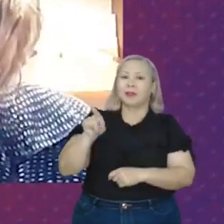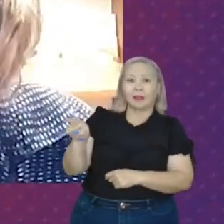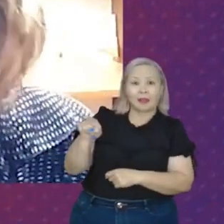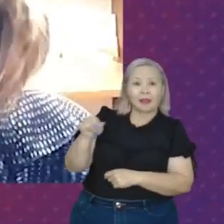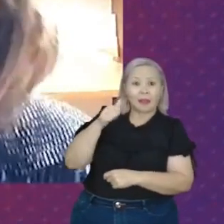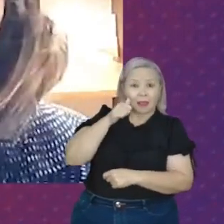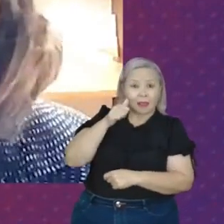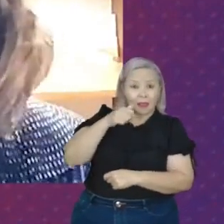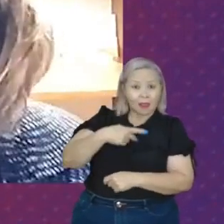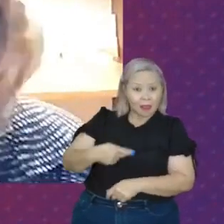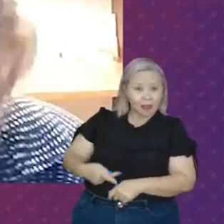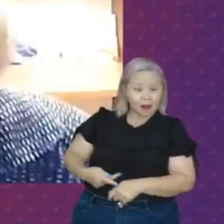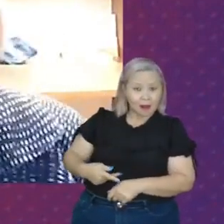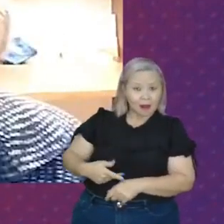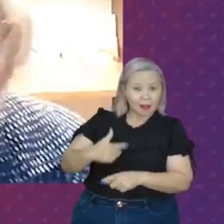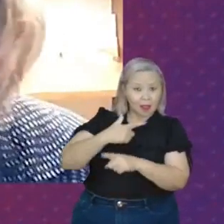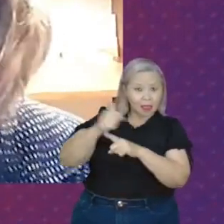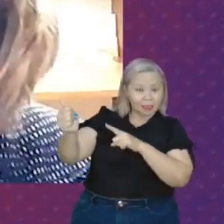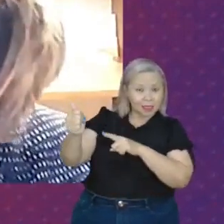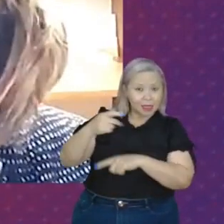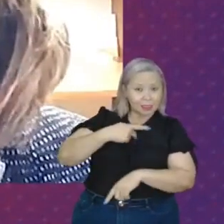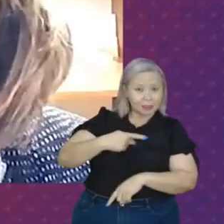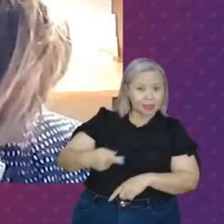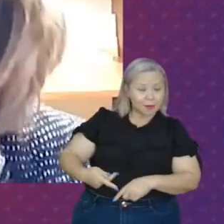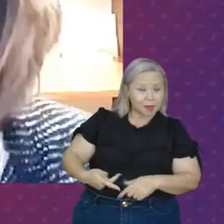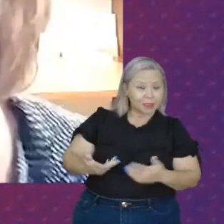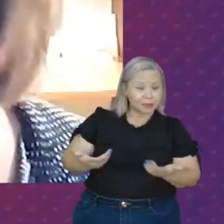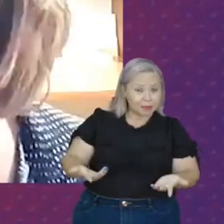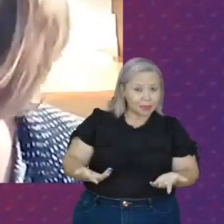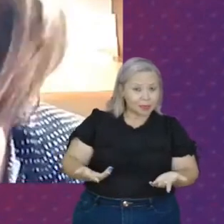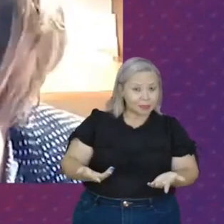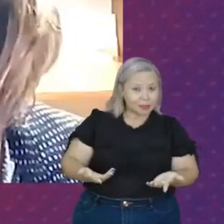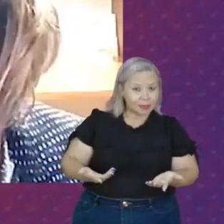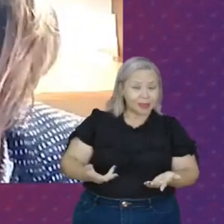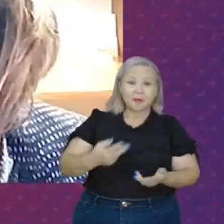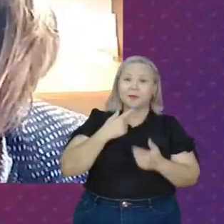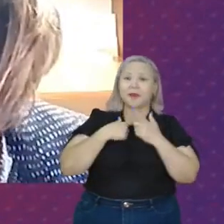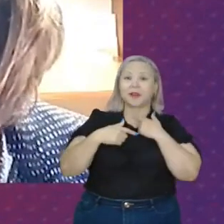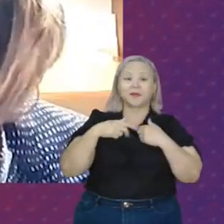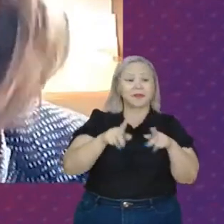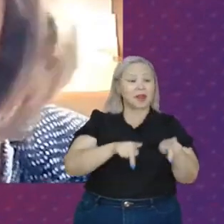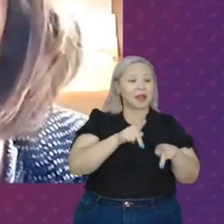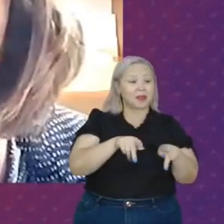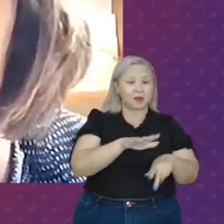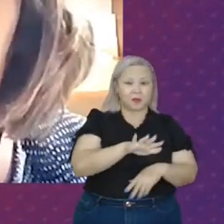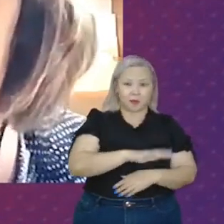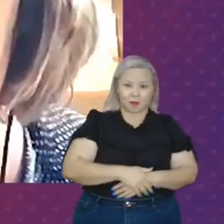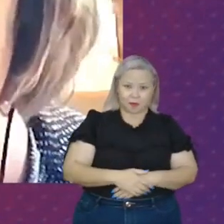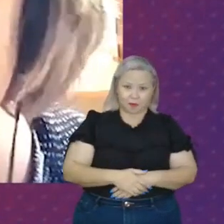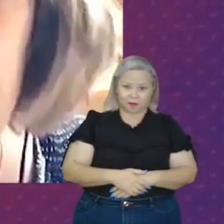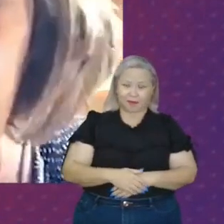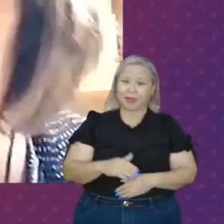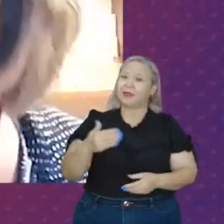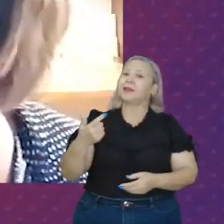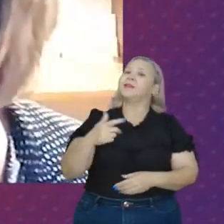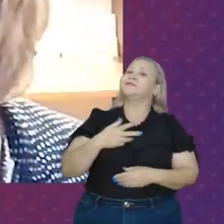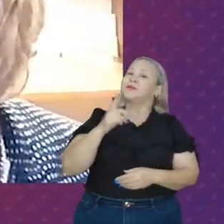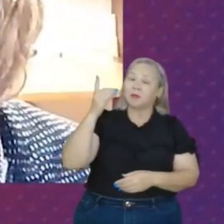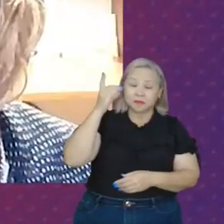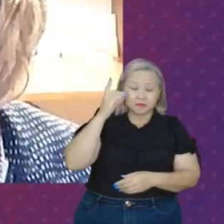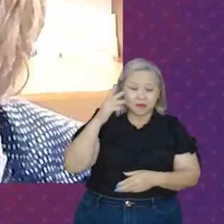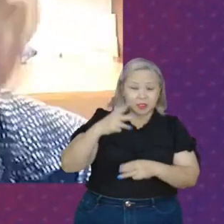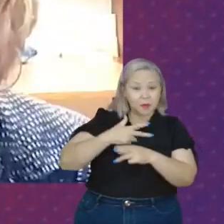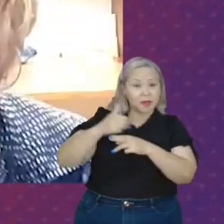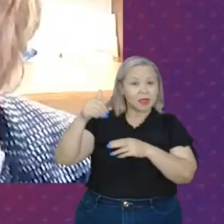saísse da presidência da República pela vontade popular. Dilma ganha a eleição e eles fraudam